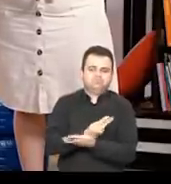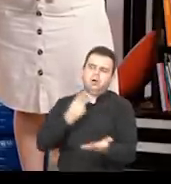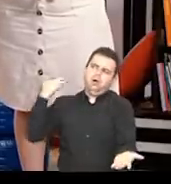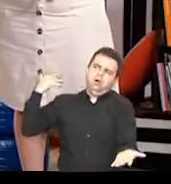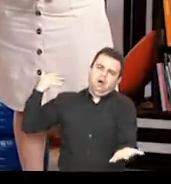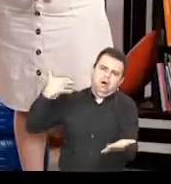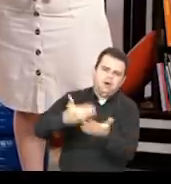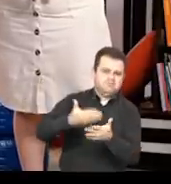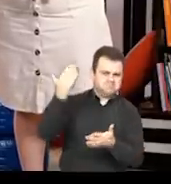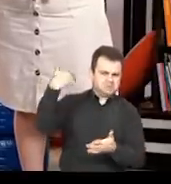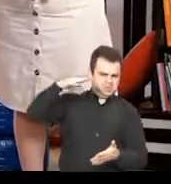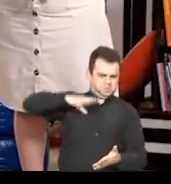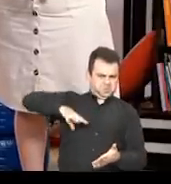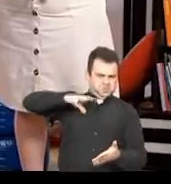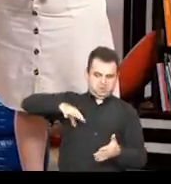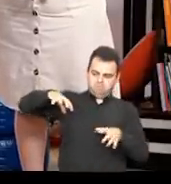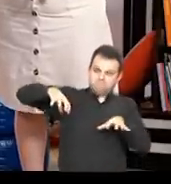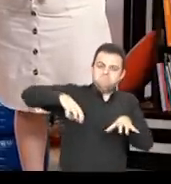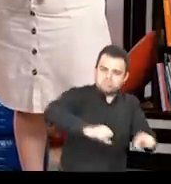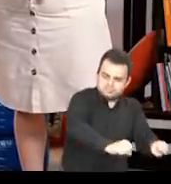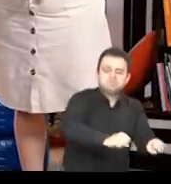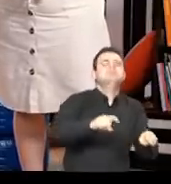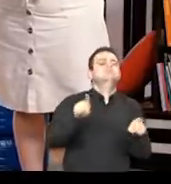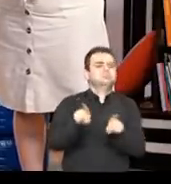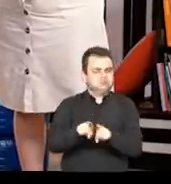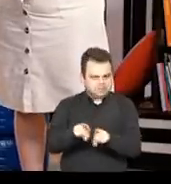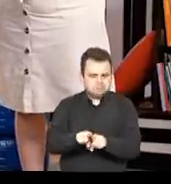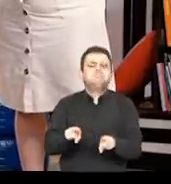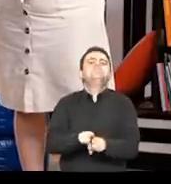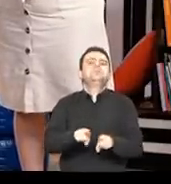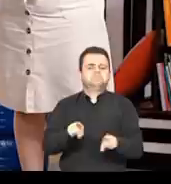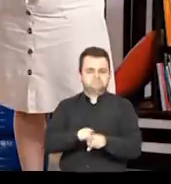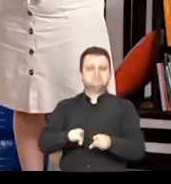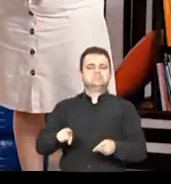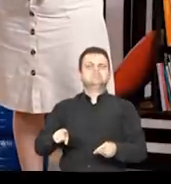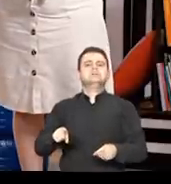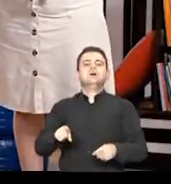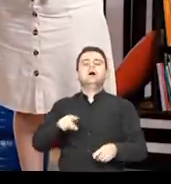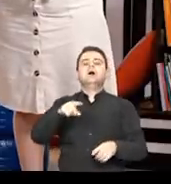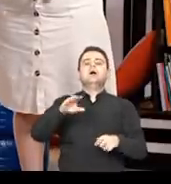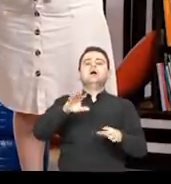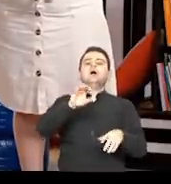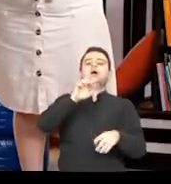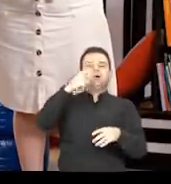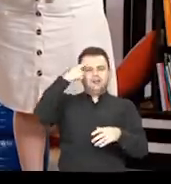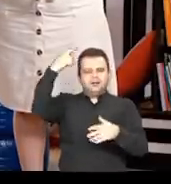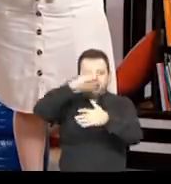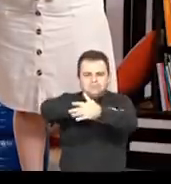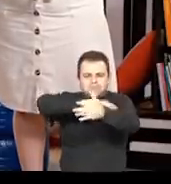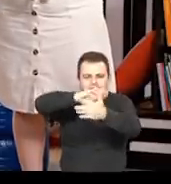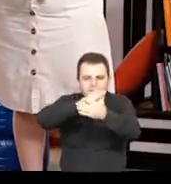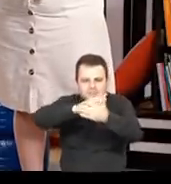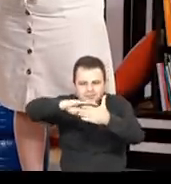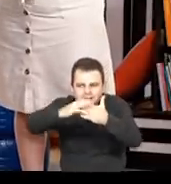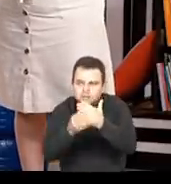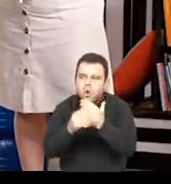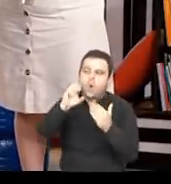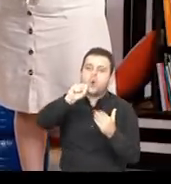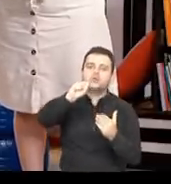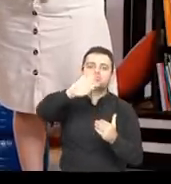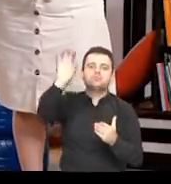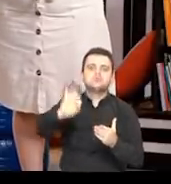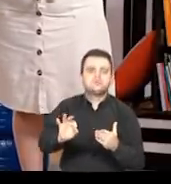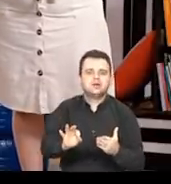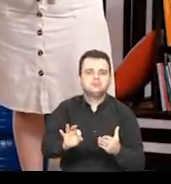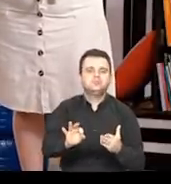colonização? Hoje em dia nós temos apenas 8% de toda a Mata Atlântica que já existiu e